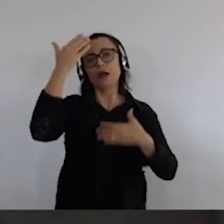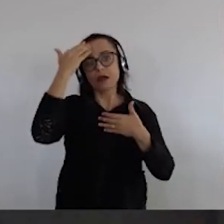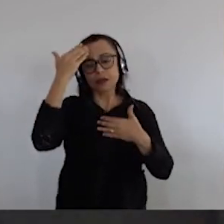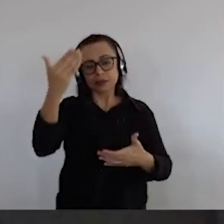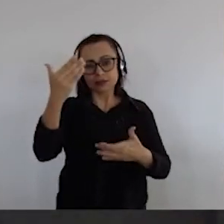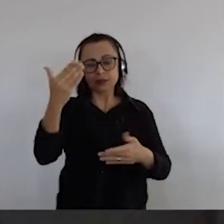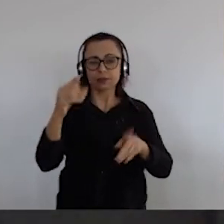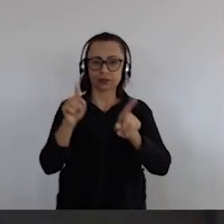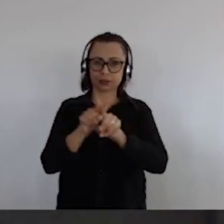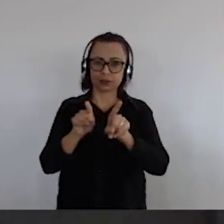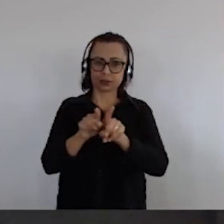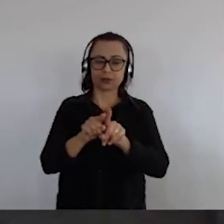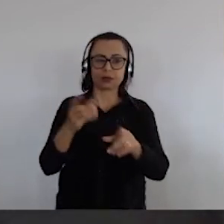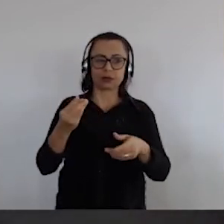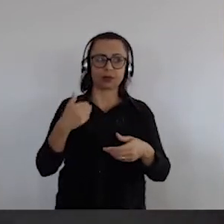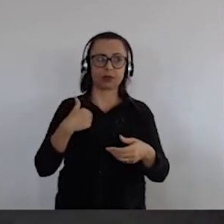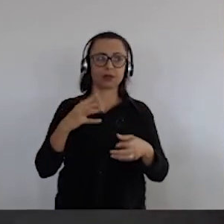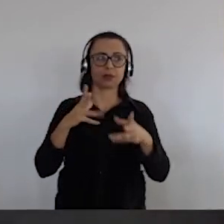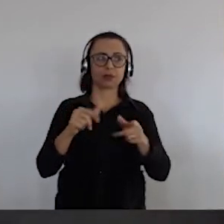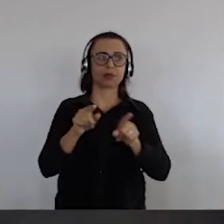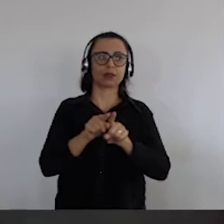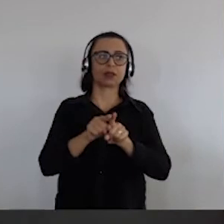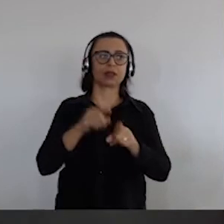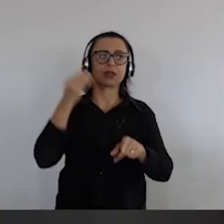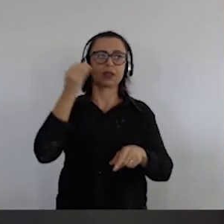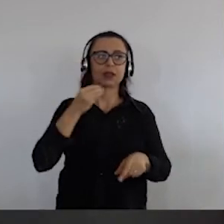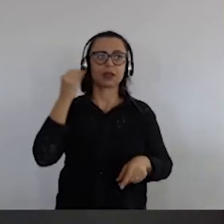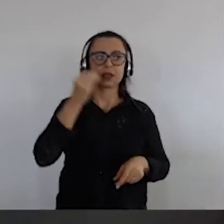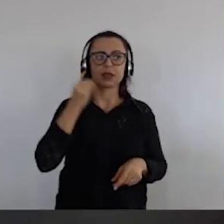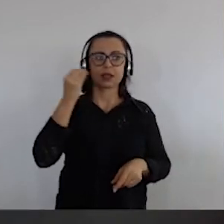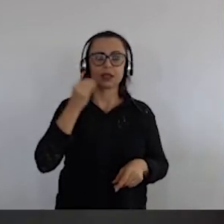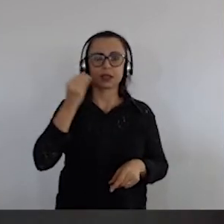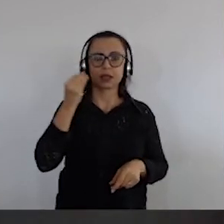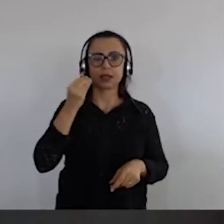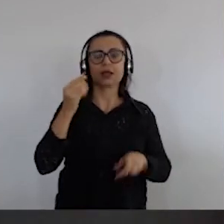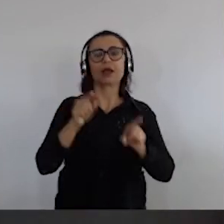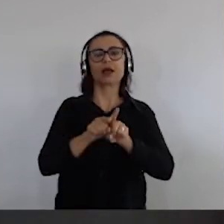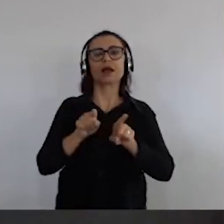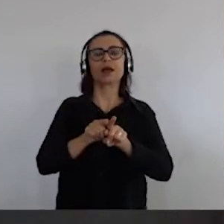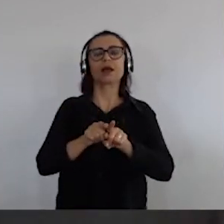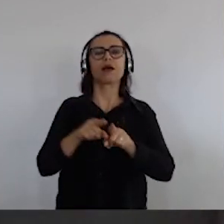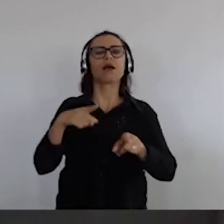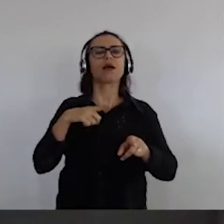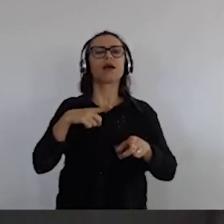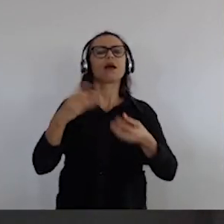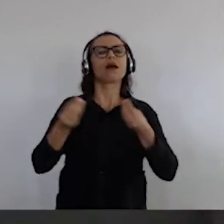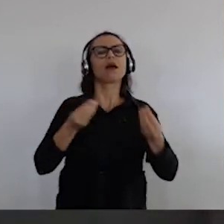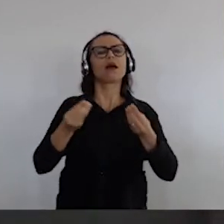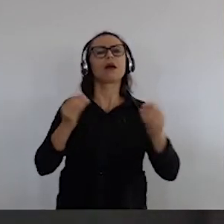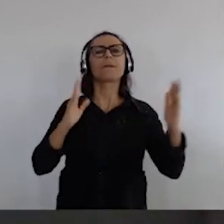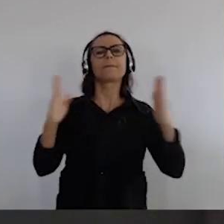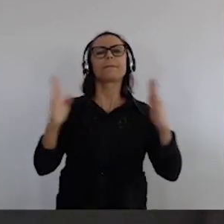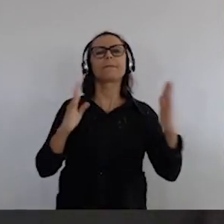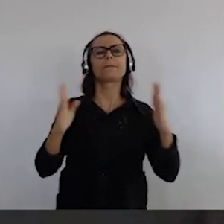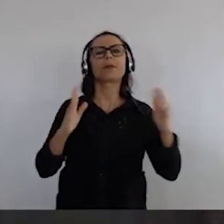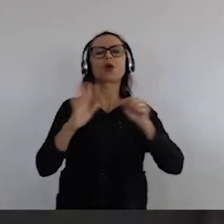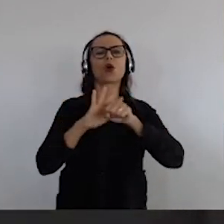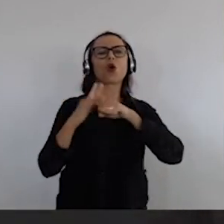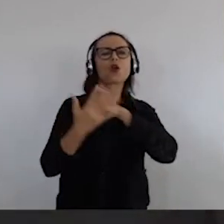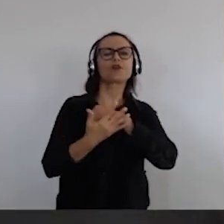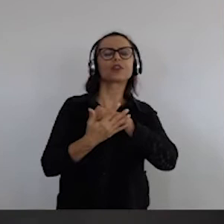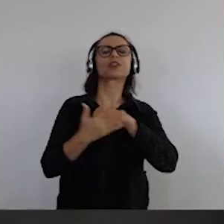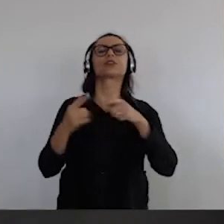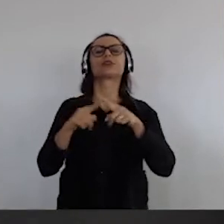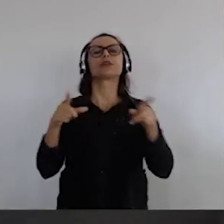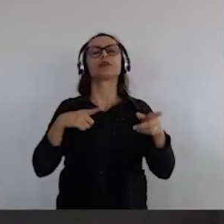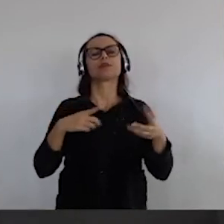a oportunidade de aqui dividir um pouco da experiência que estamos tendo durante esse período de Covid-19,